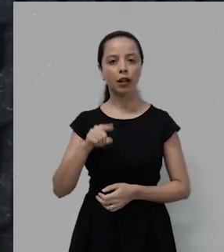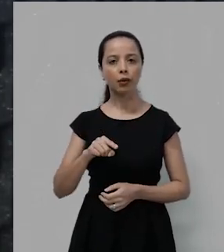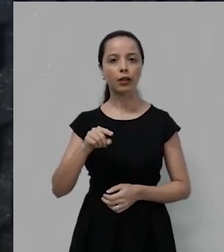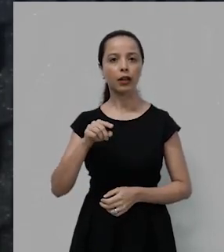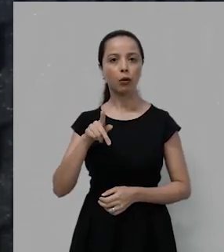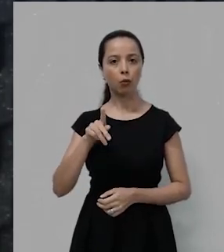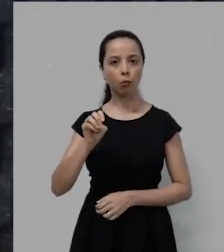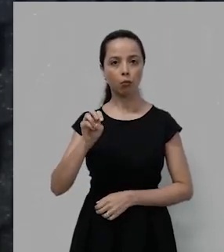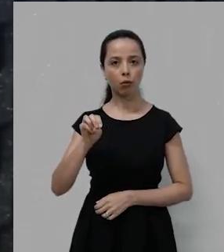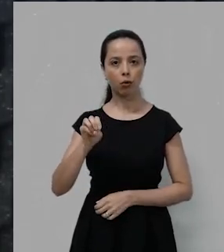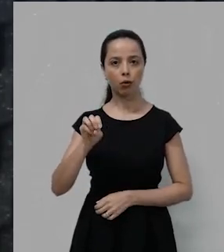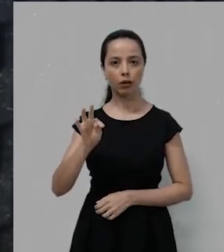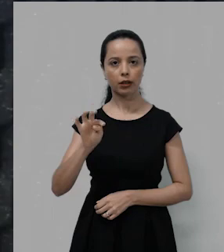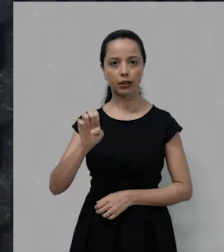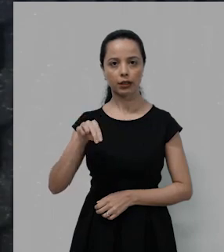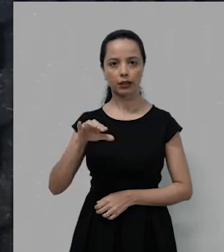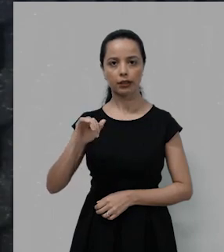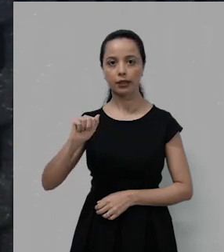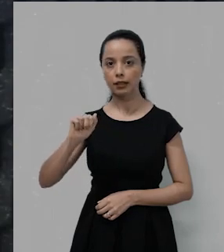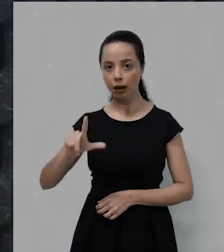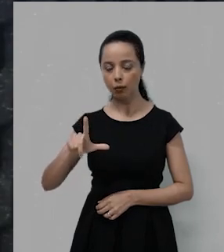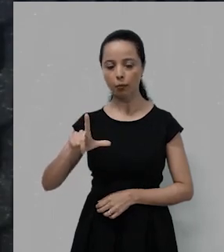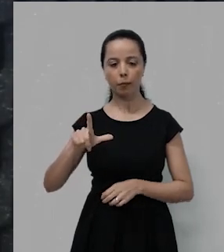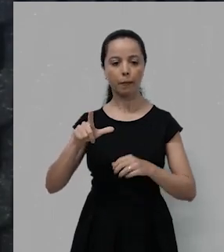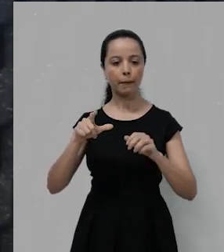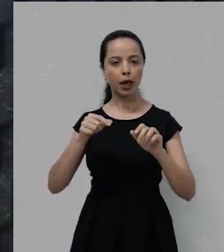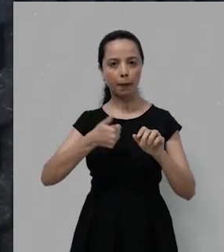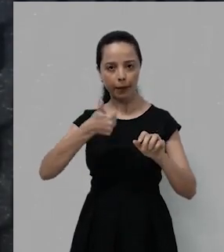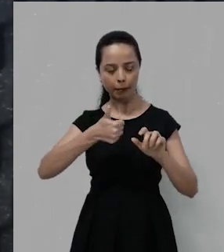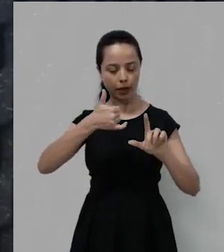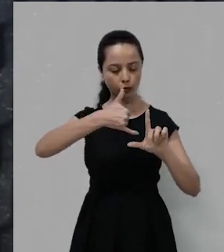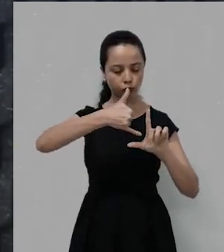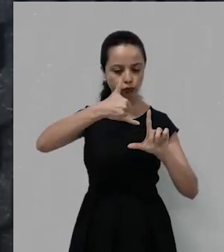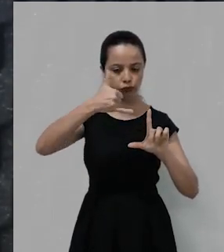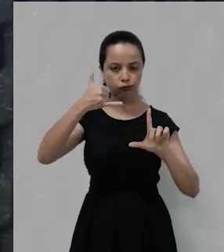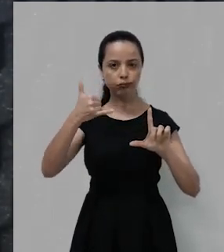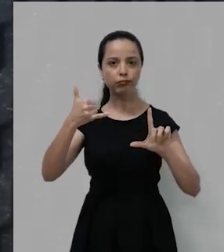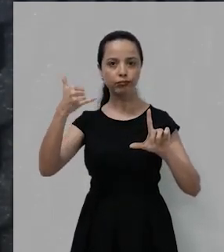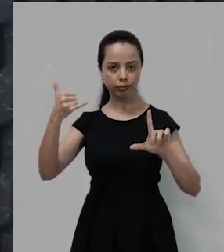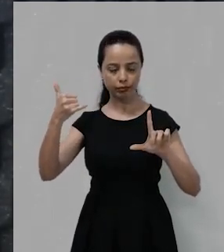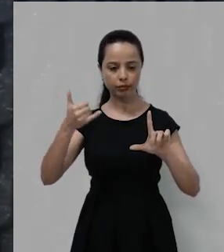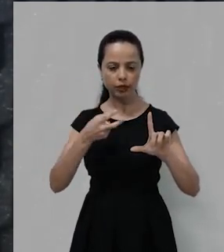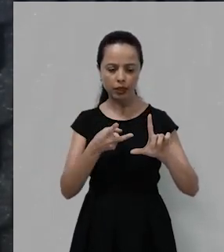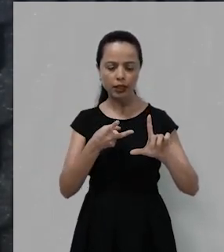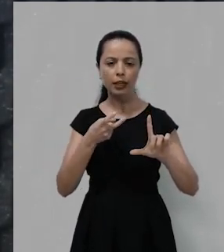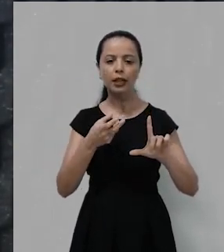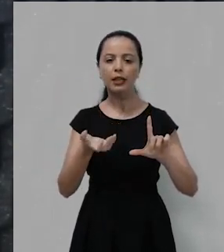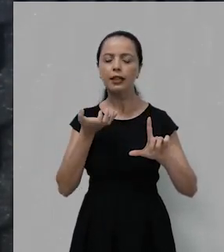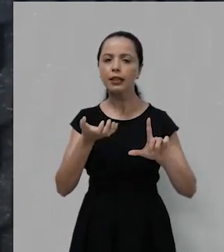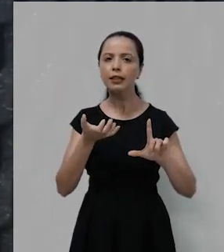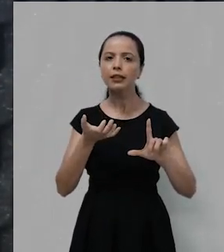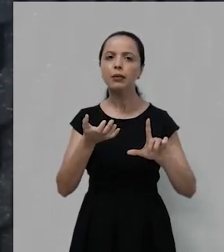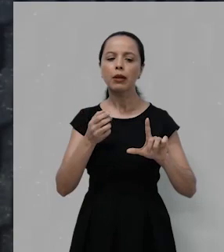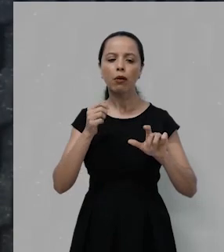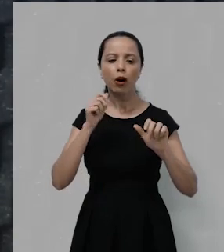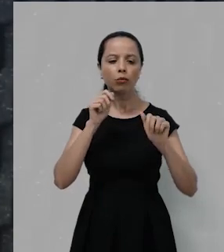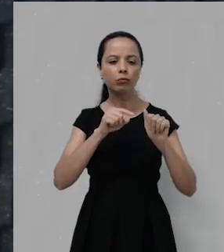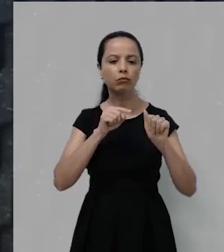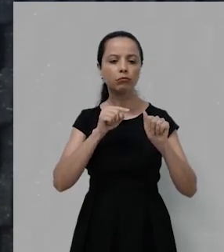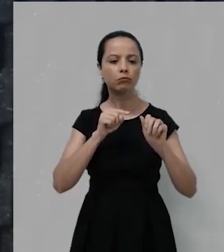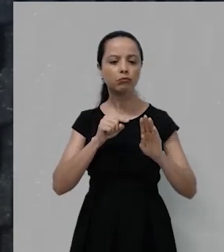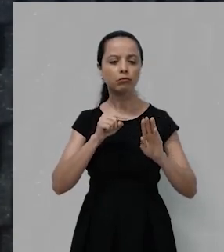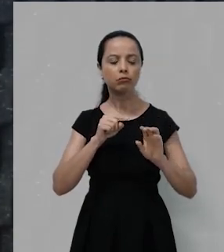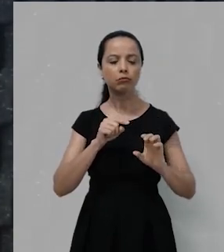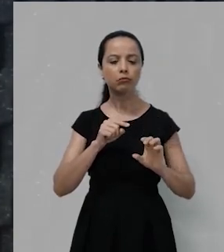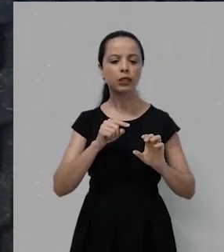essa primeira linha aqui, tá? Aí ele quer saber quais dessas afirmativas que vai falar ali, quais